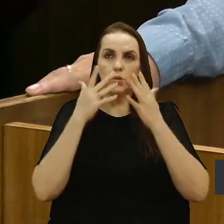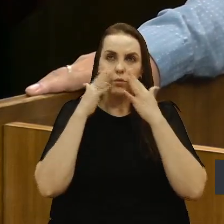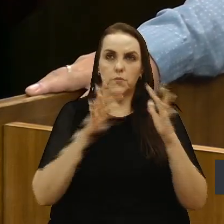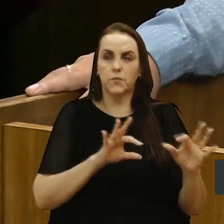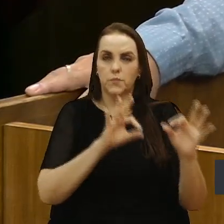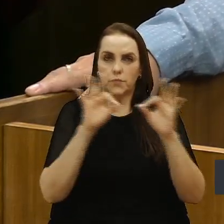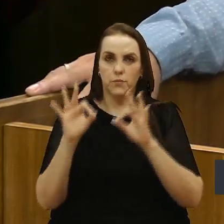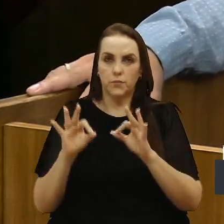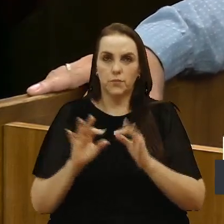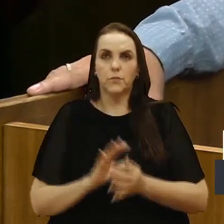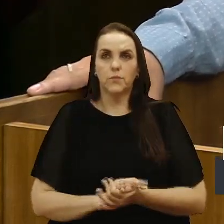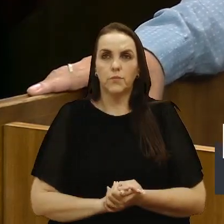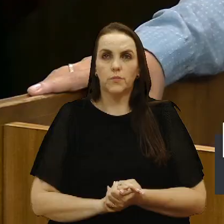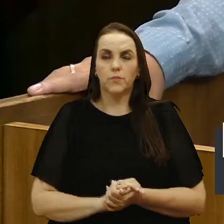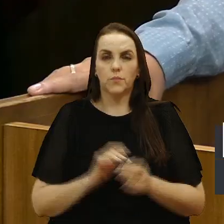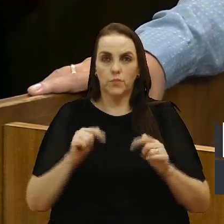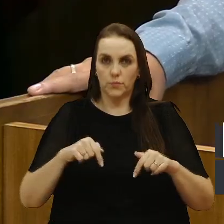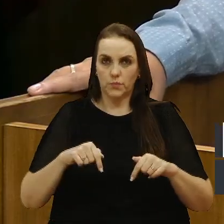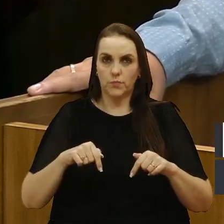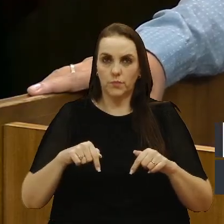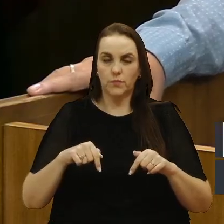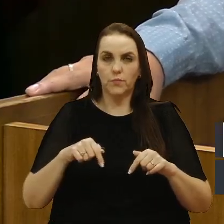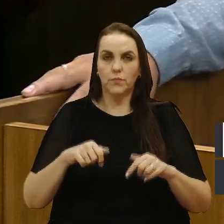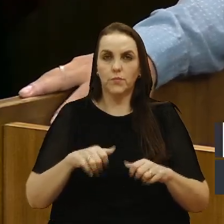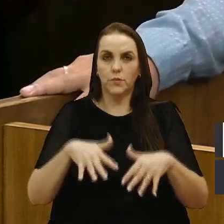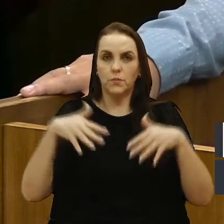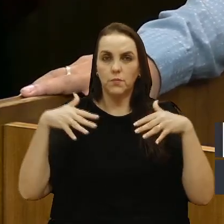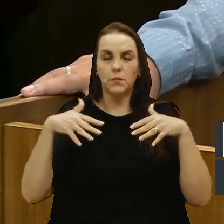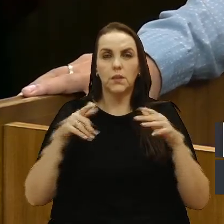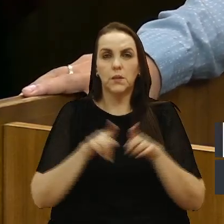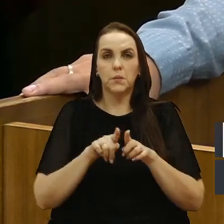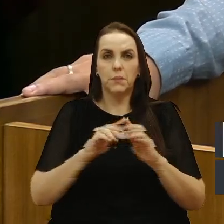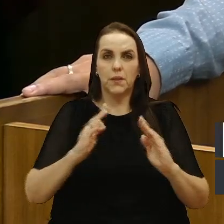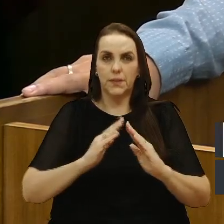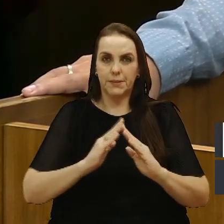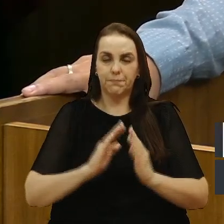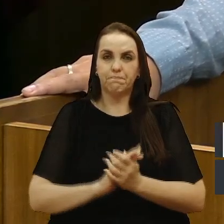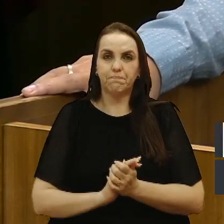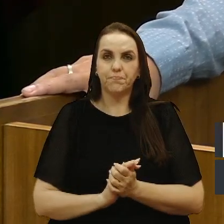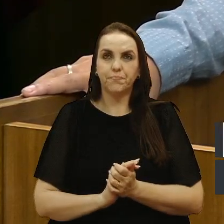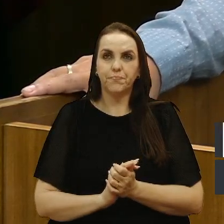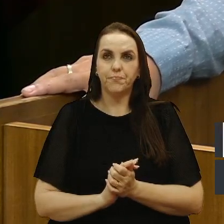assistem daqui e de casa. Quero